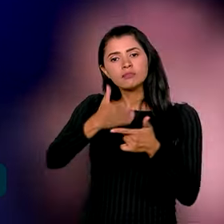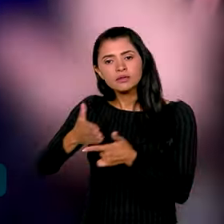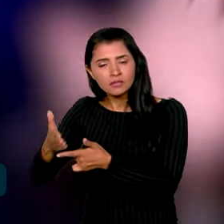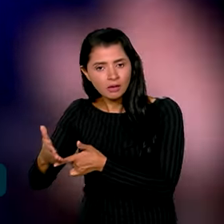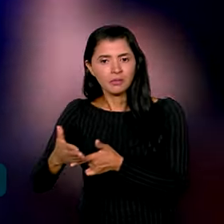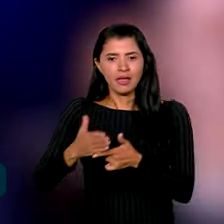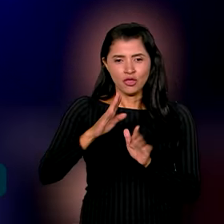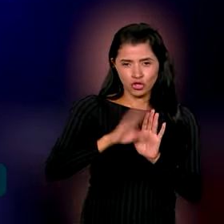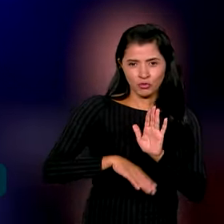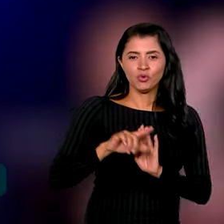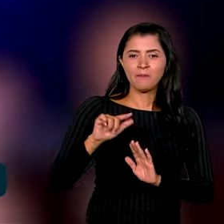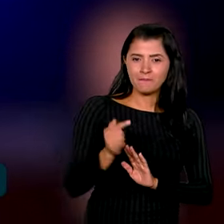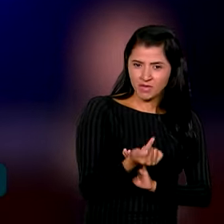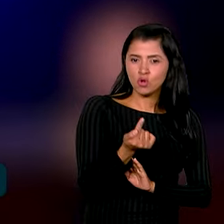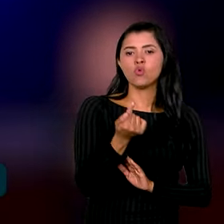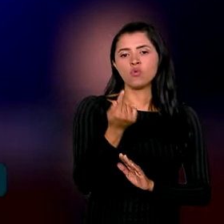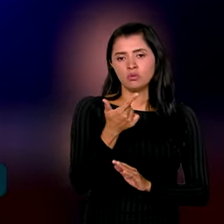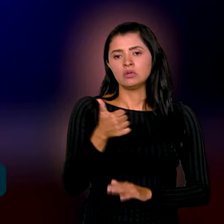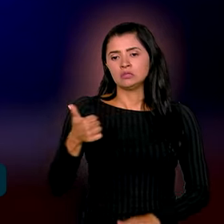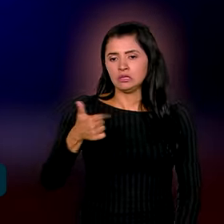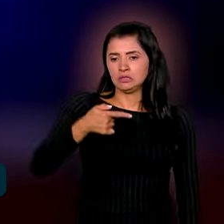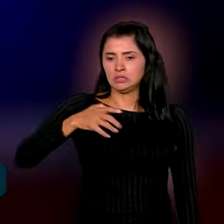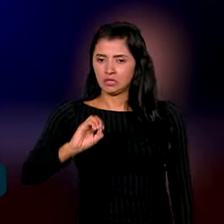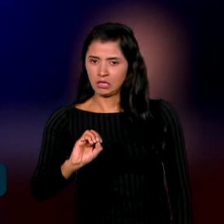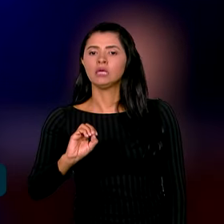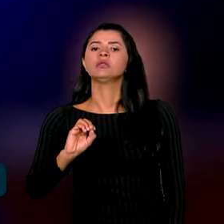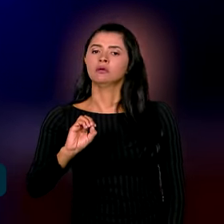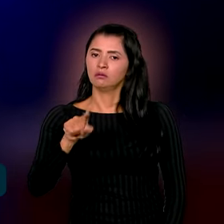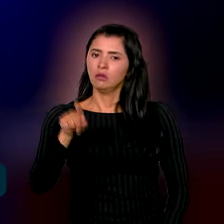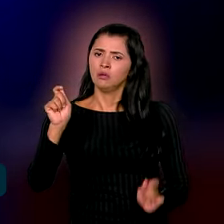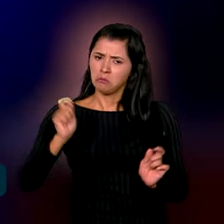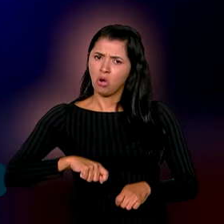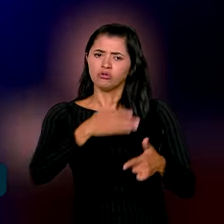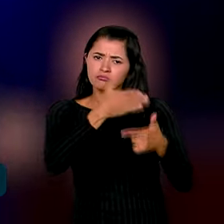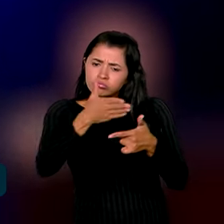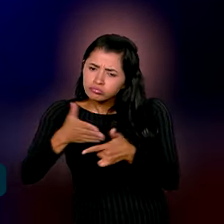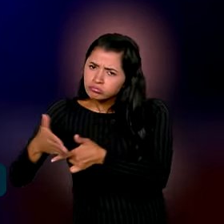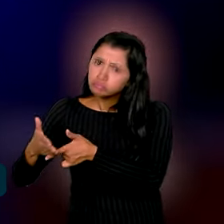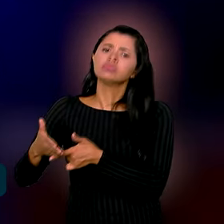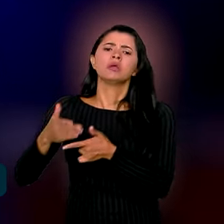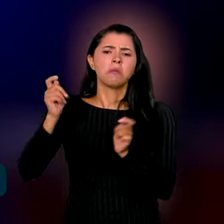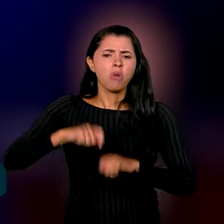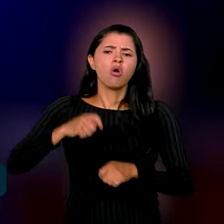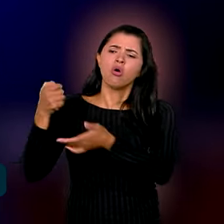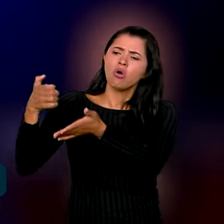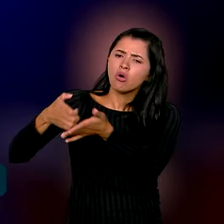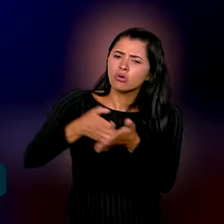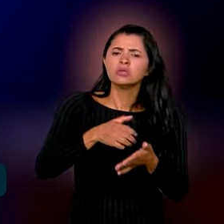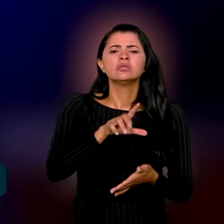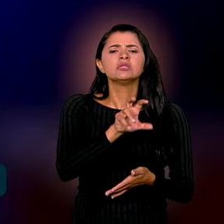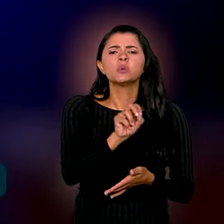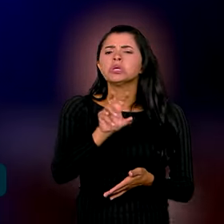de mil, supondo uma dívida de mil, cair para 170 na média, ele ainda pode parcelar em prestações de